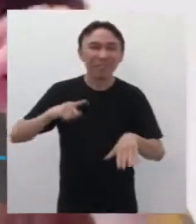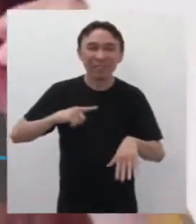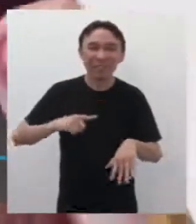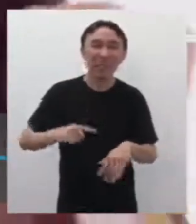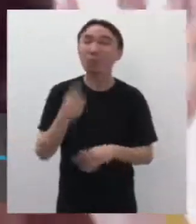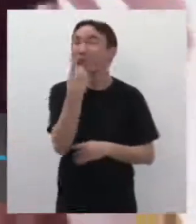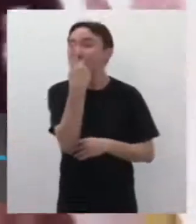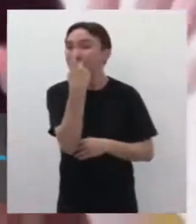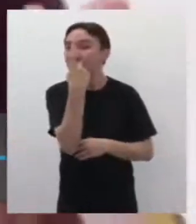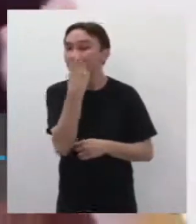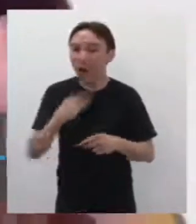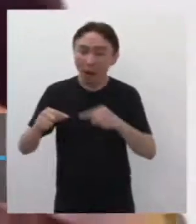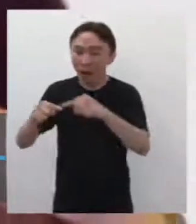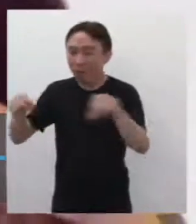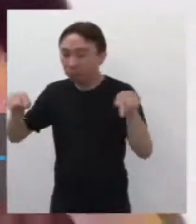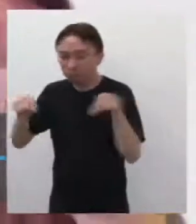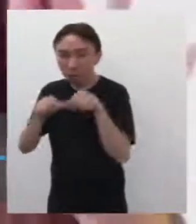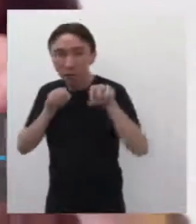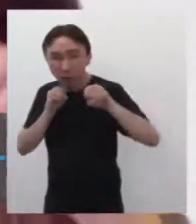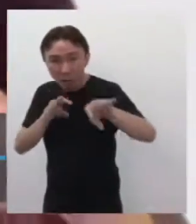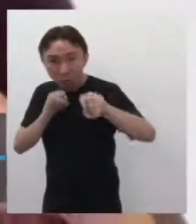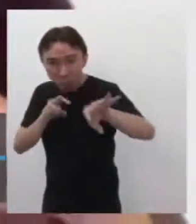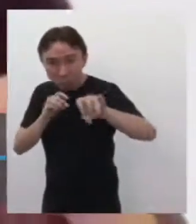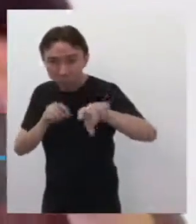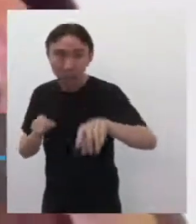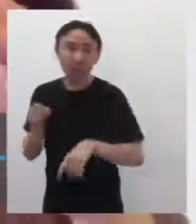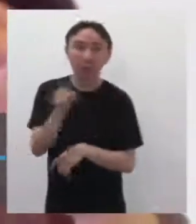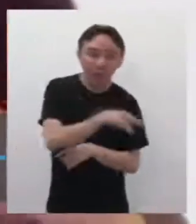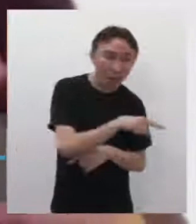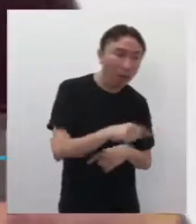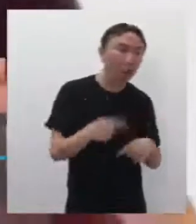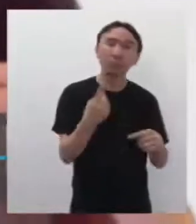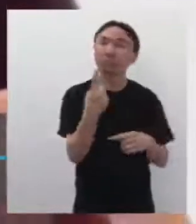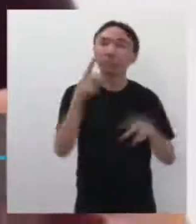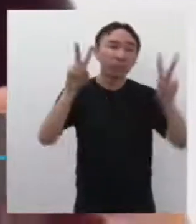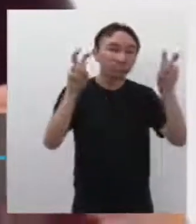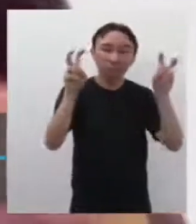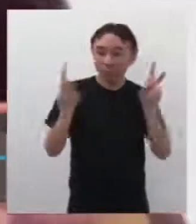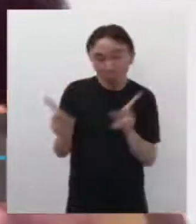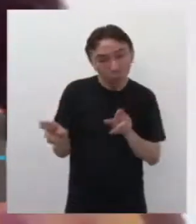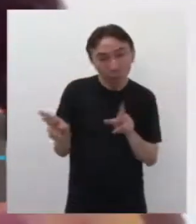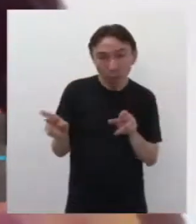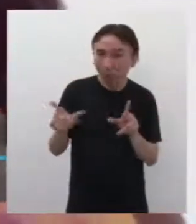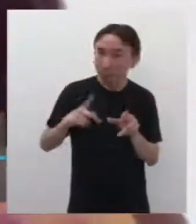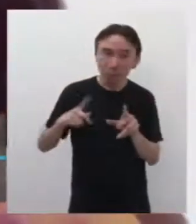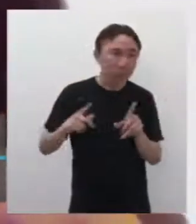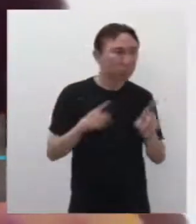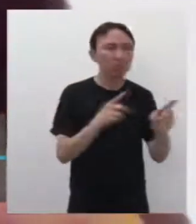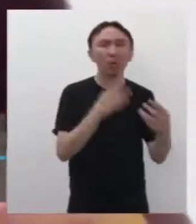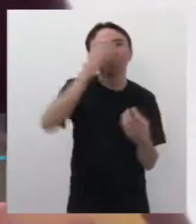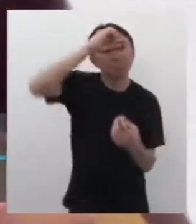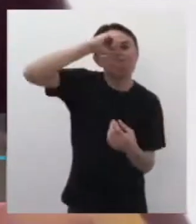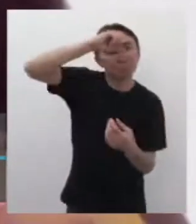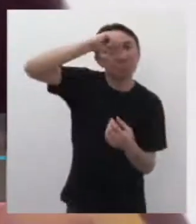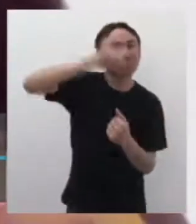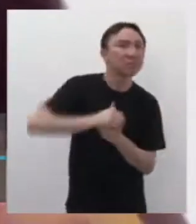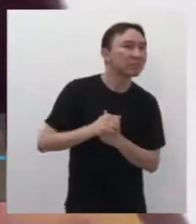diferentes. Um você vai gostar mais, o outro vai gostar menos. Aproveita o que você gosta mais, né?